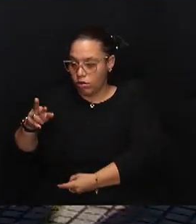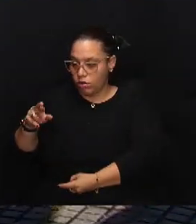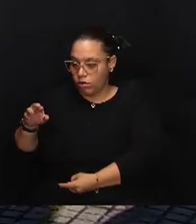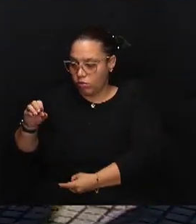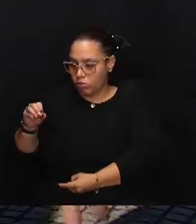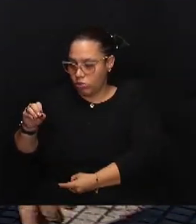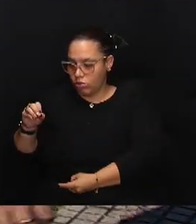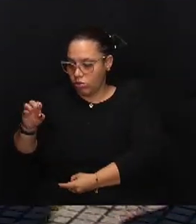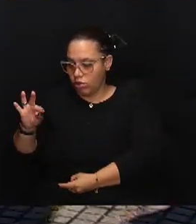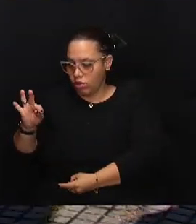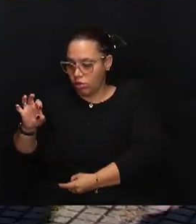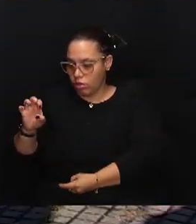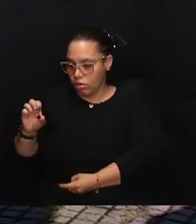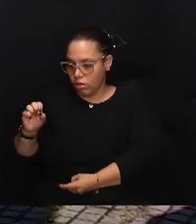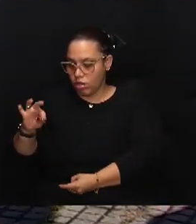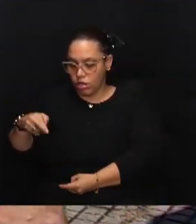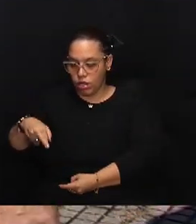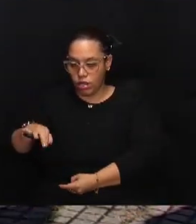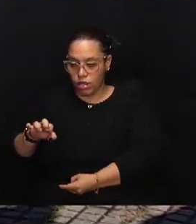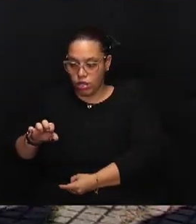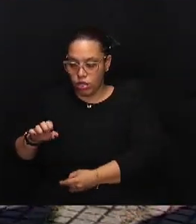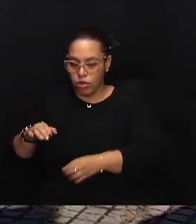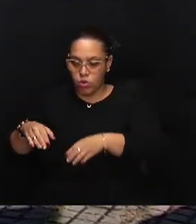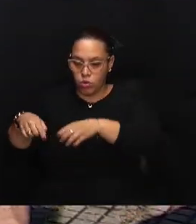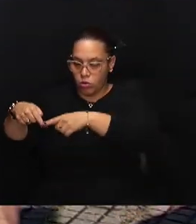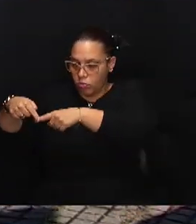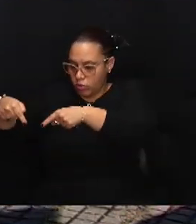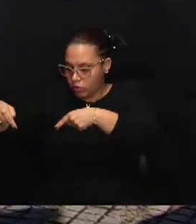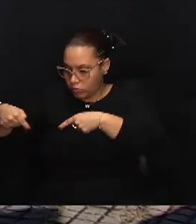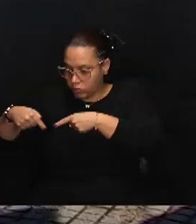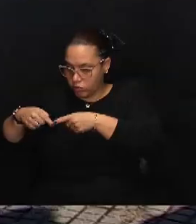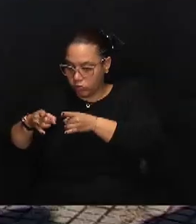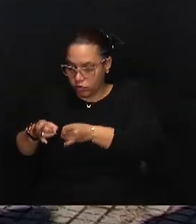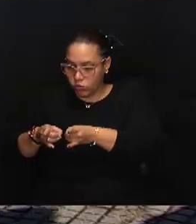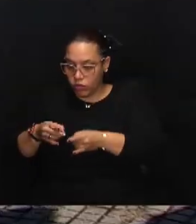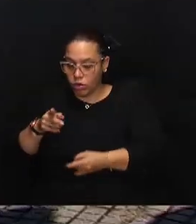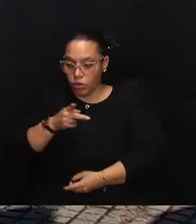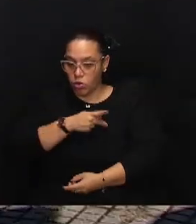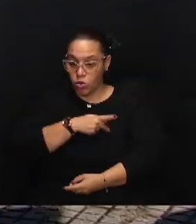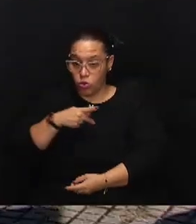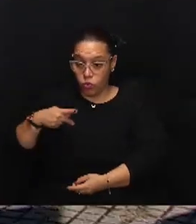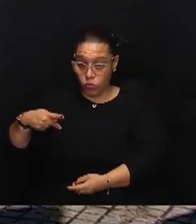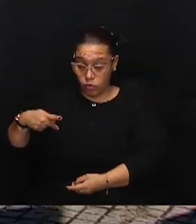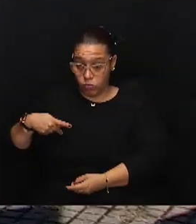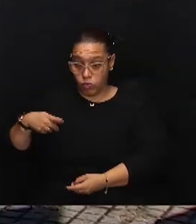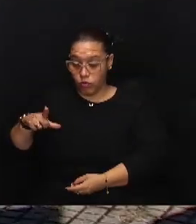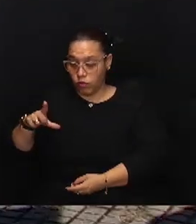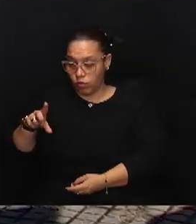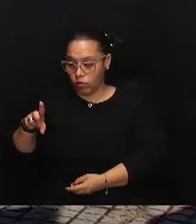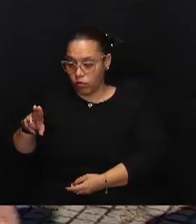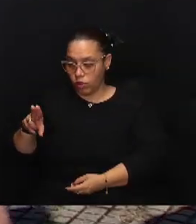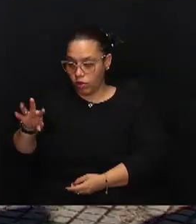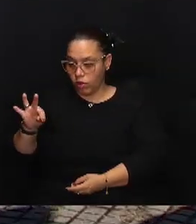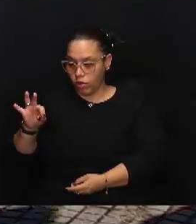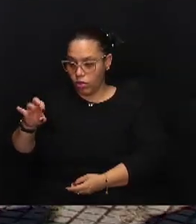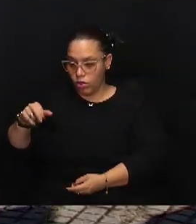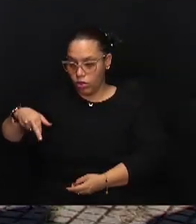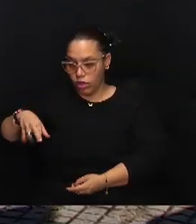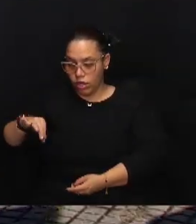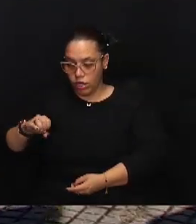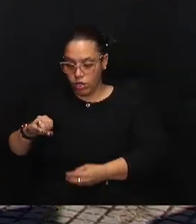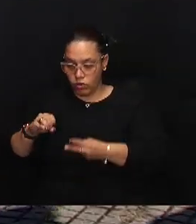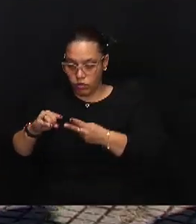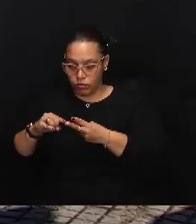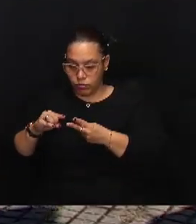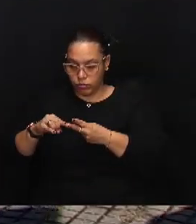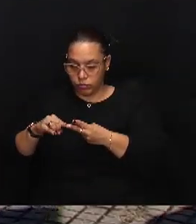ali para o meio existem algumas sepulturas de pastores luteranos e presbiterianos,